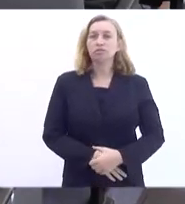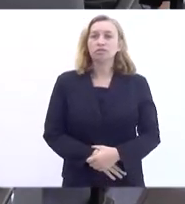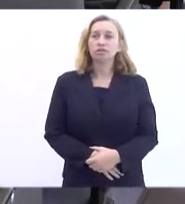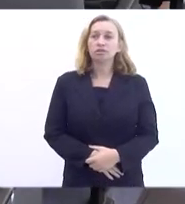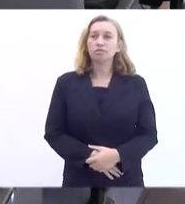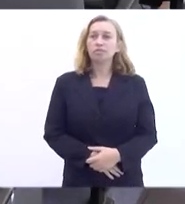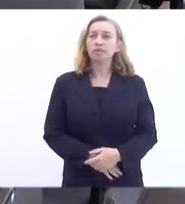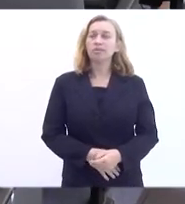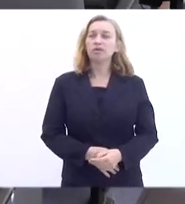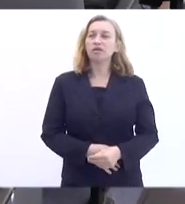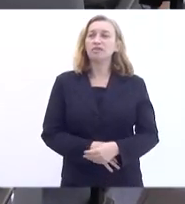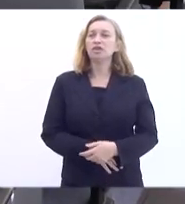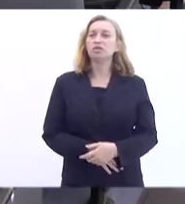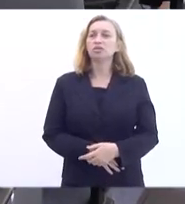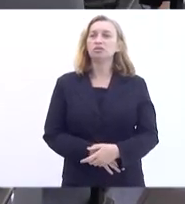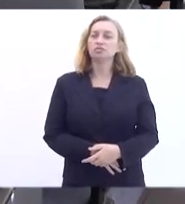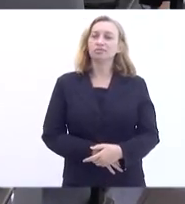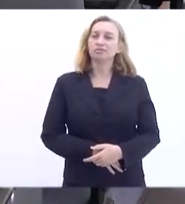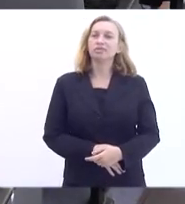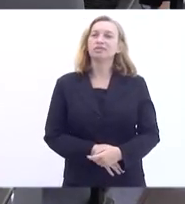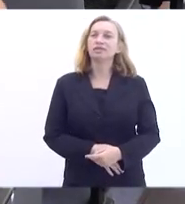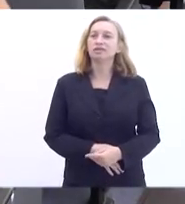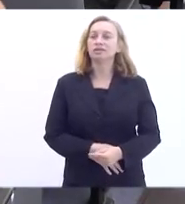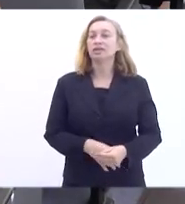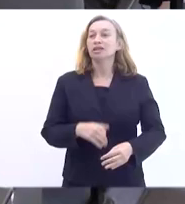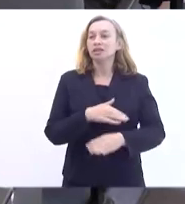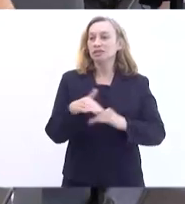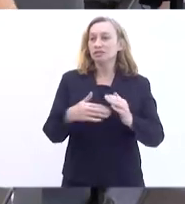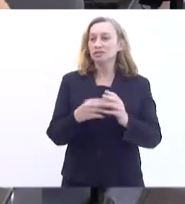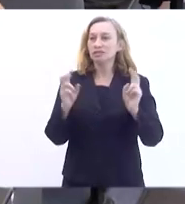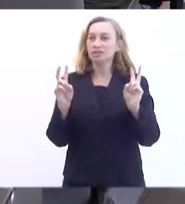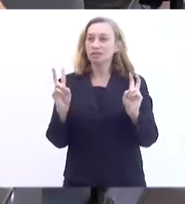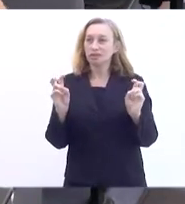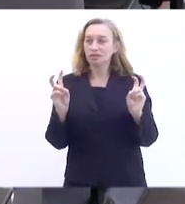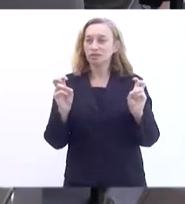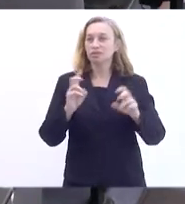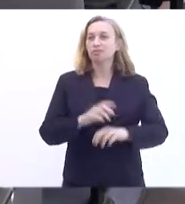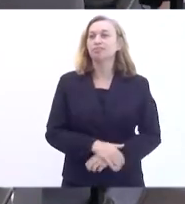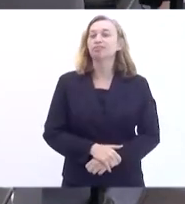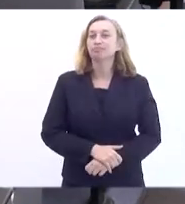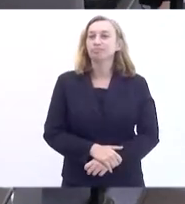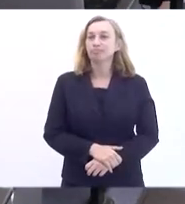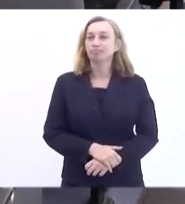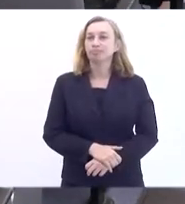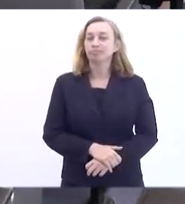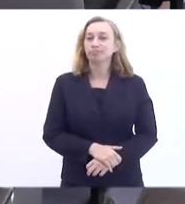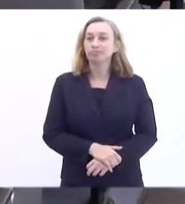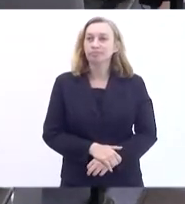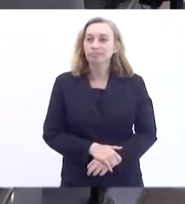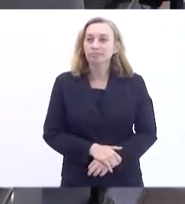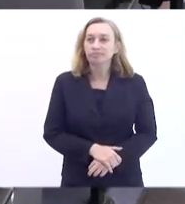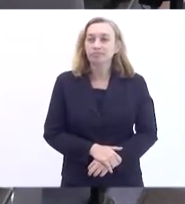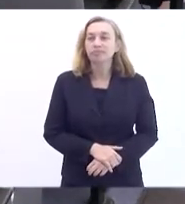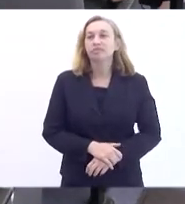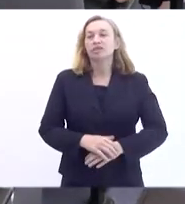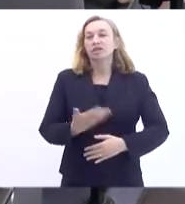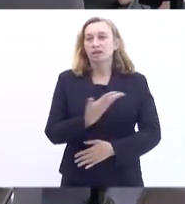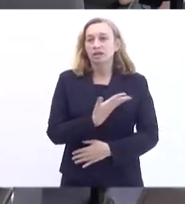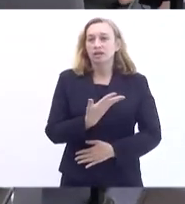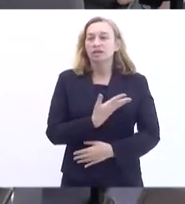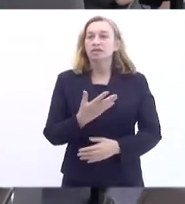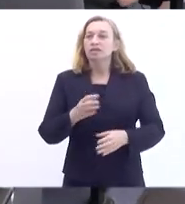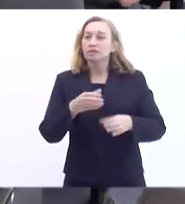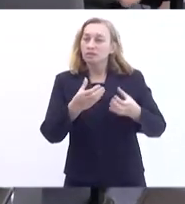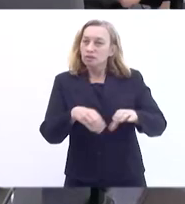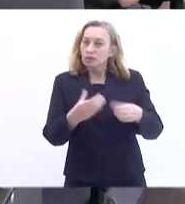com a gente também tem sido um apoiador aí obviamente de todas as questões relacionadas a polícia Segurança Pública Mas um grande aliado também na questão